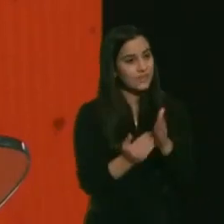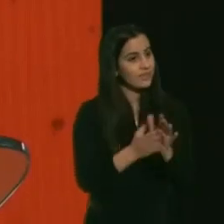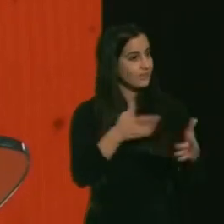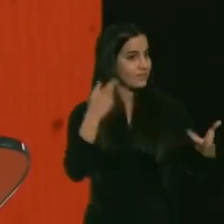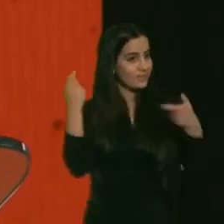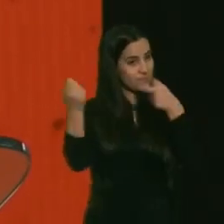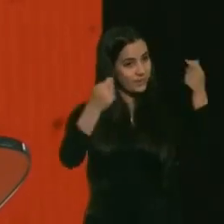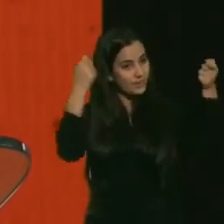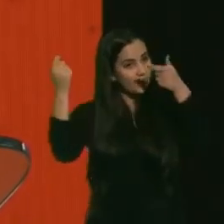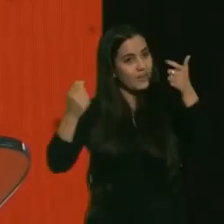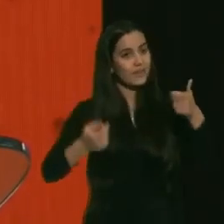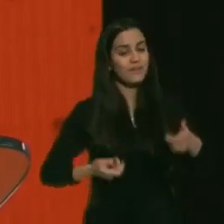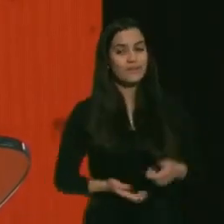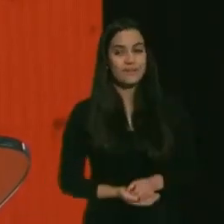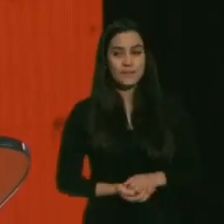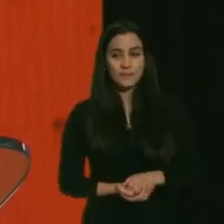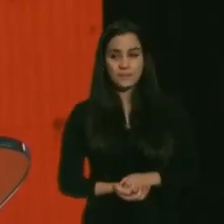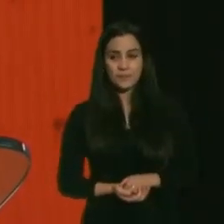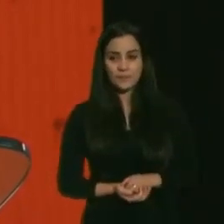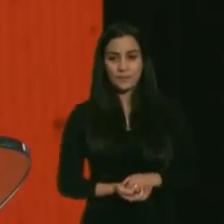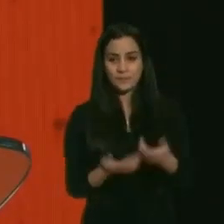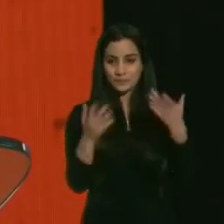Aleluia!